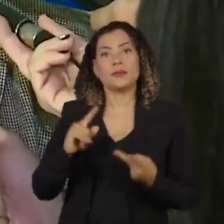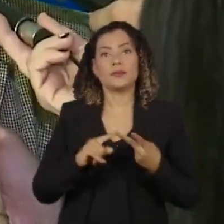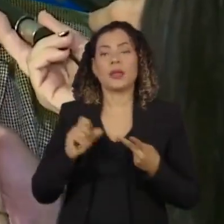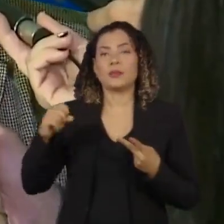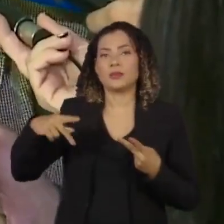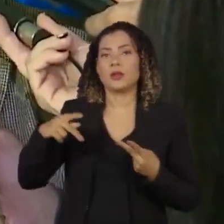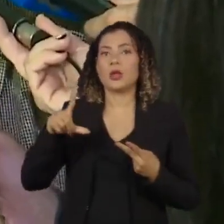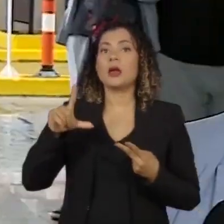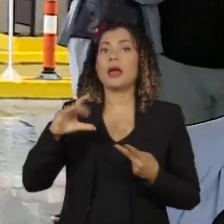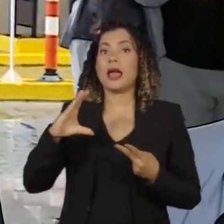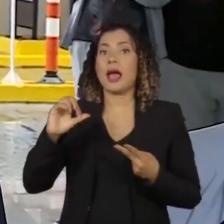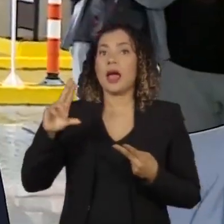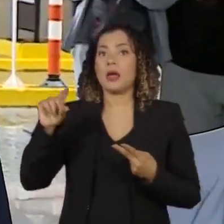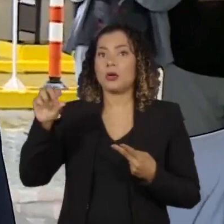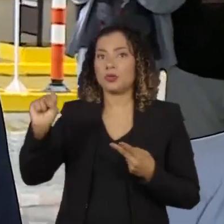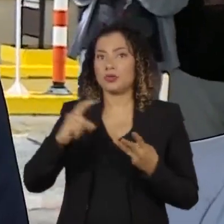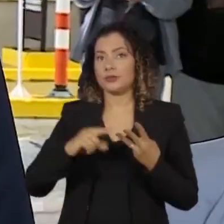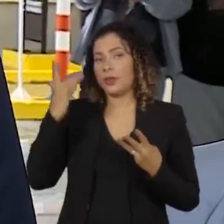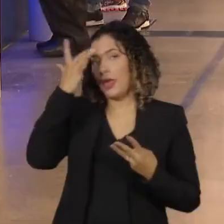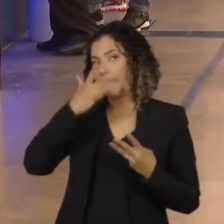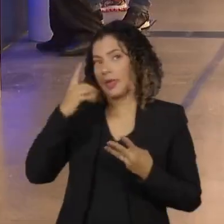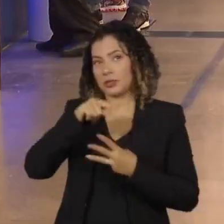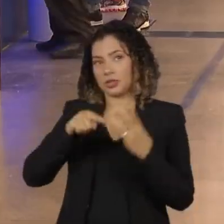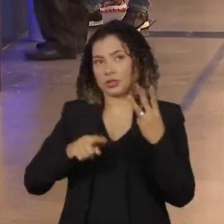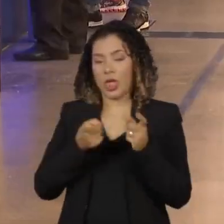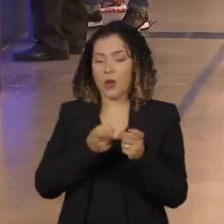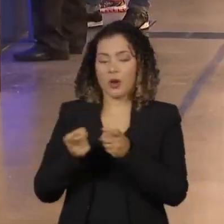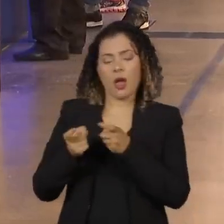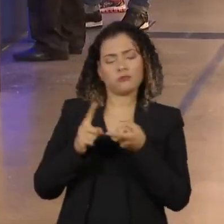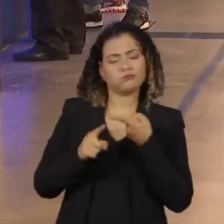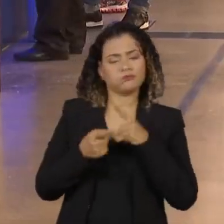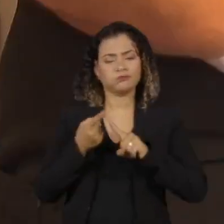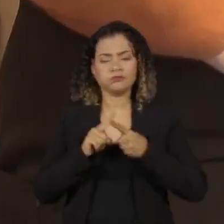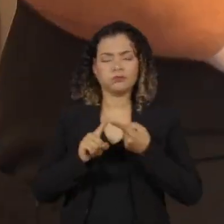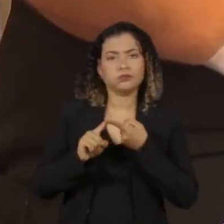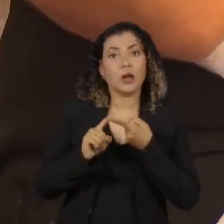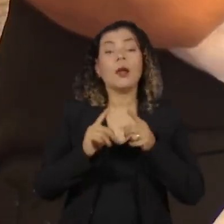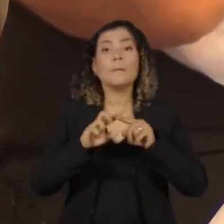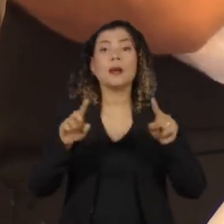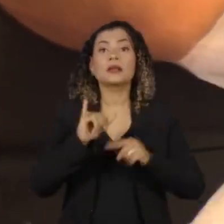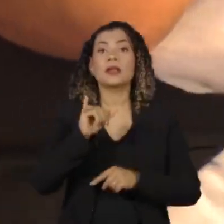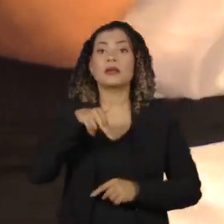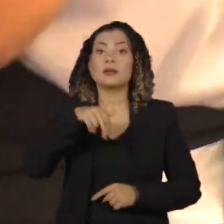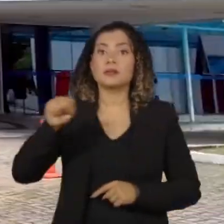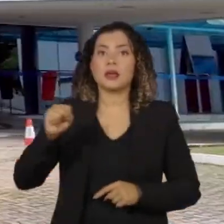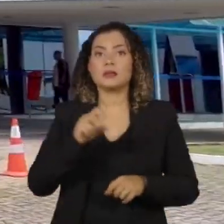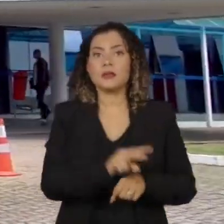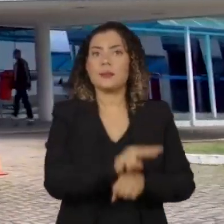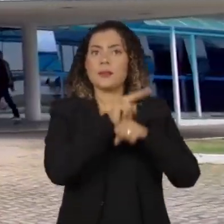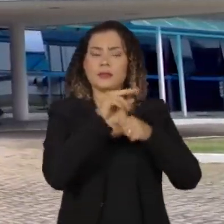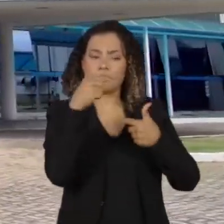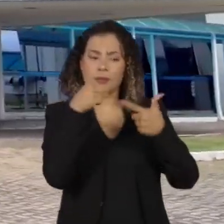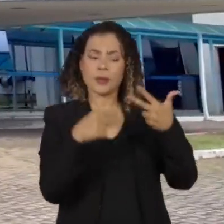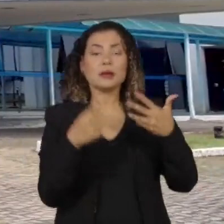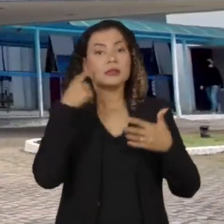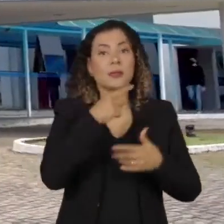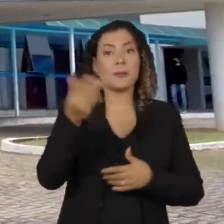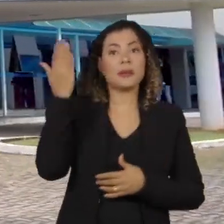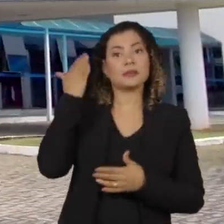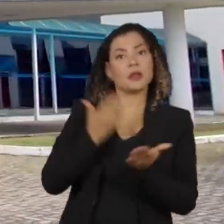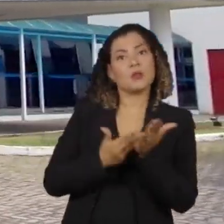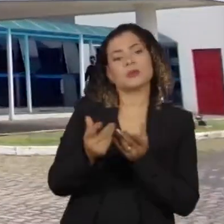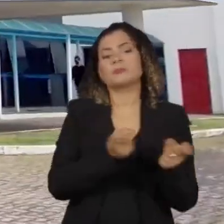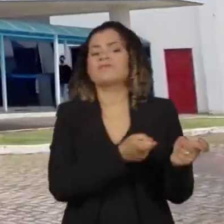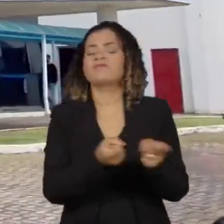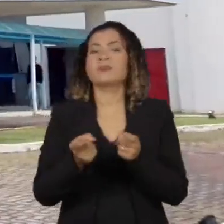Previdência, Carlos Luppi, e da Fazenda, Fernando Haddad. O impasse com os juros do consignado do INSS começou na semana passada, quando